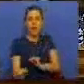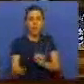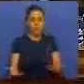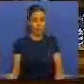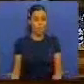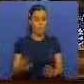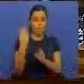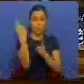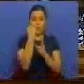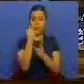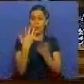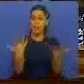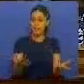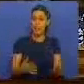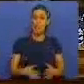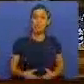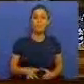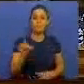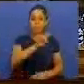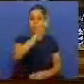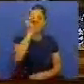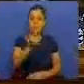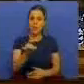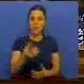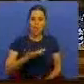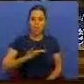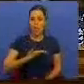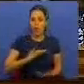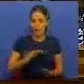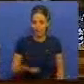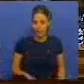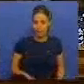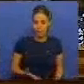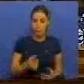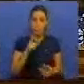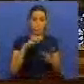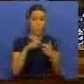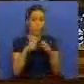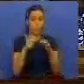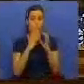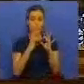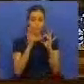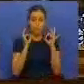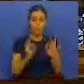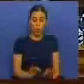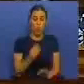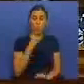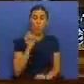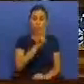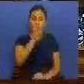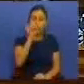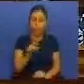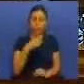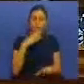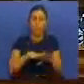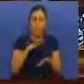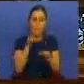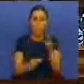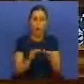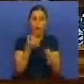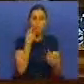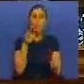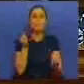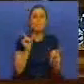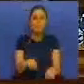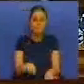Em terceiro lugar, relativamente à questão da droga. E sob um problema que em concreto foi colocado das máquinas, mais uma